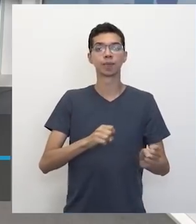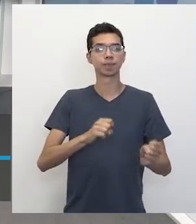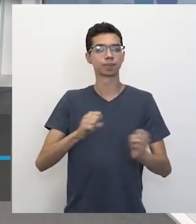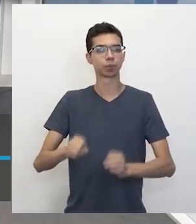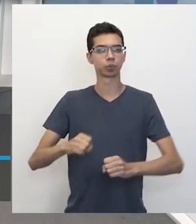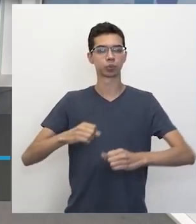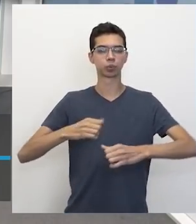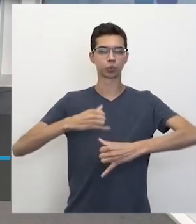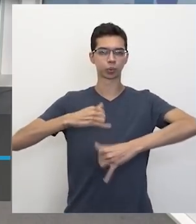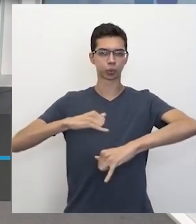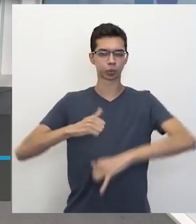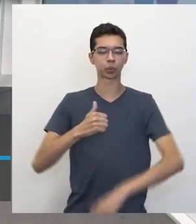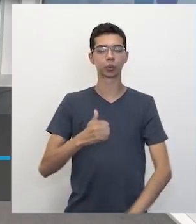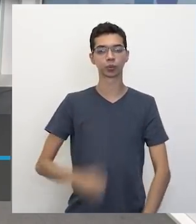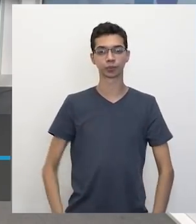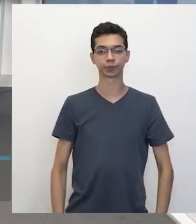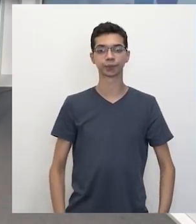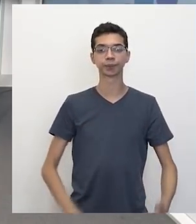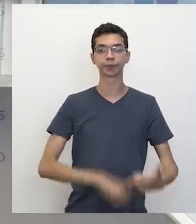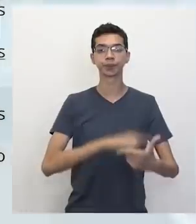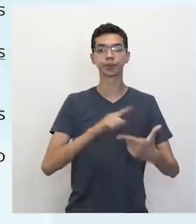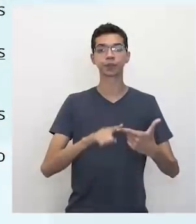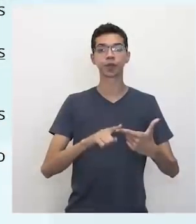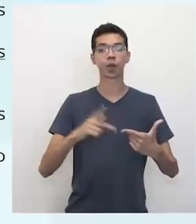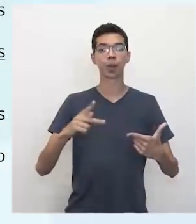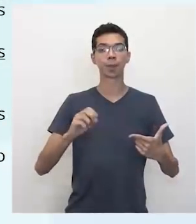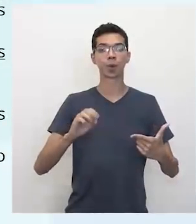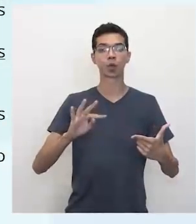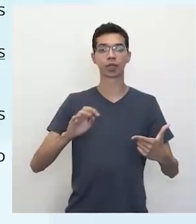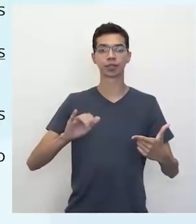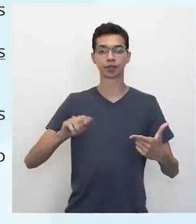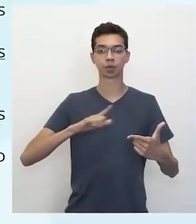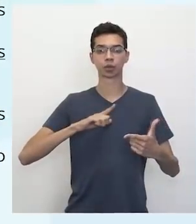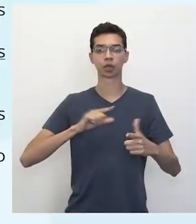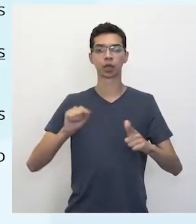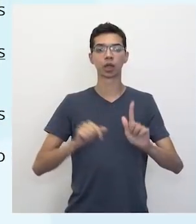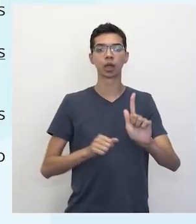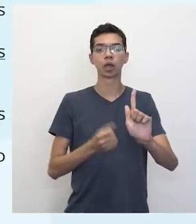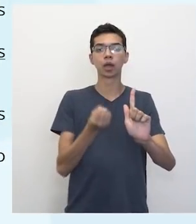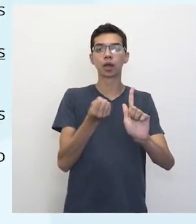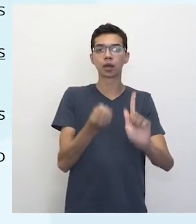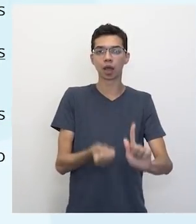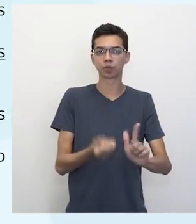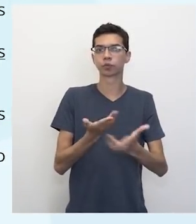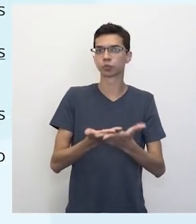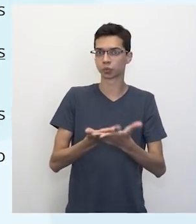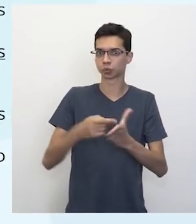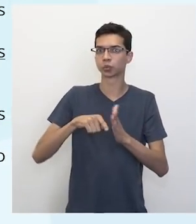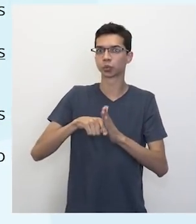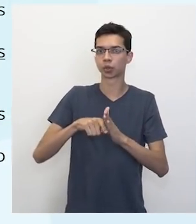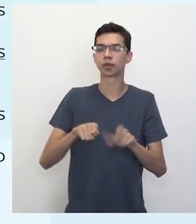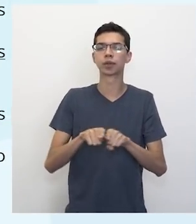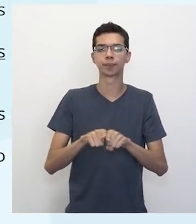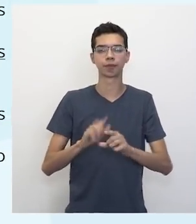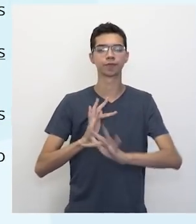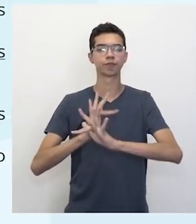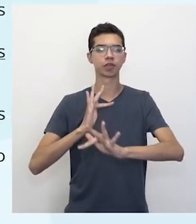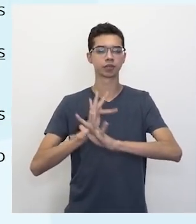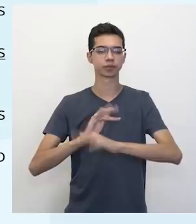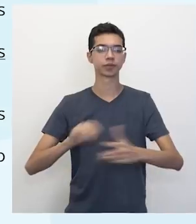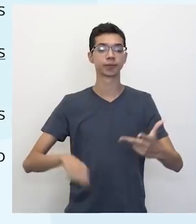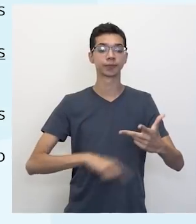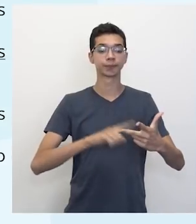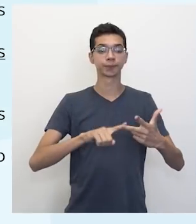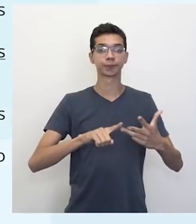trabalhou. A potencial, a gente tem a gravitacional também, que é muito estudada em física. Temos